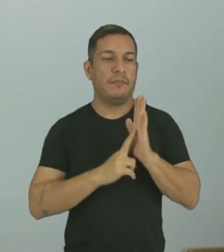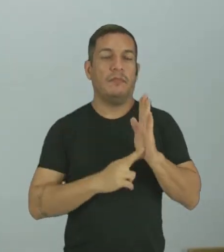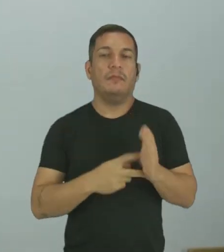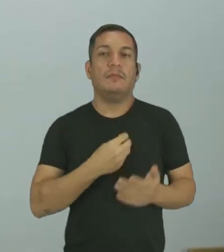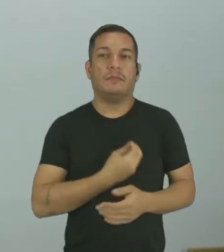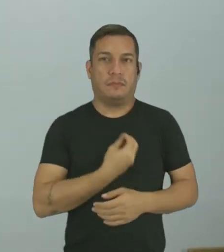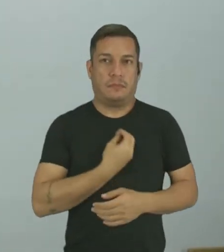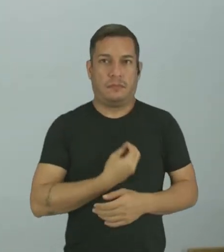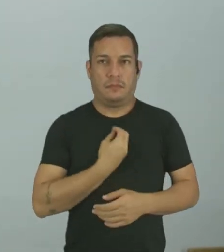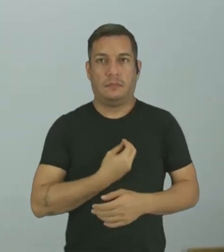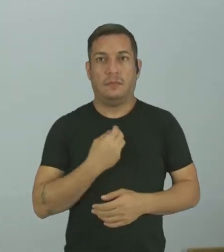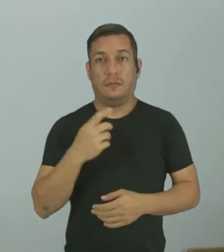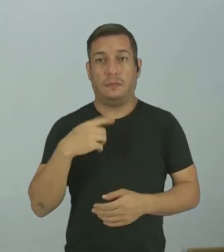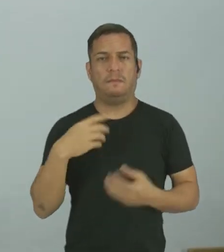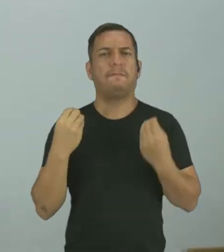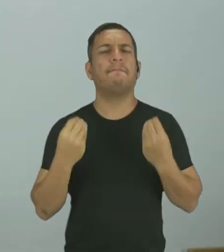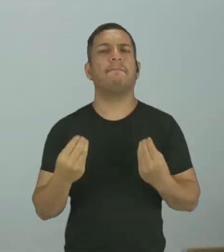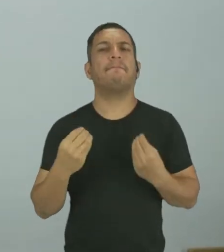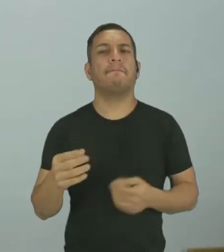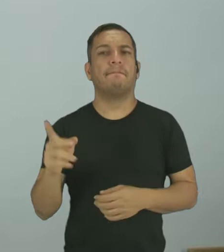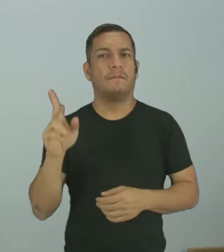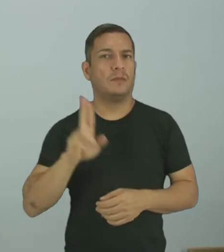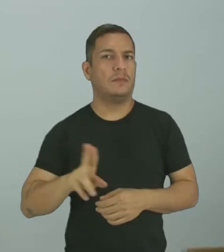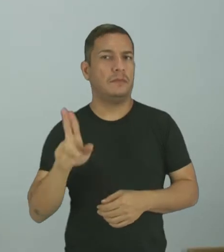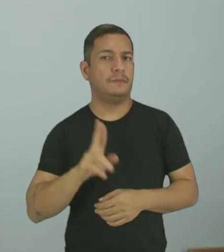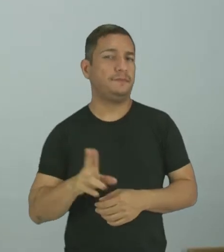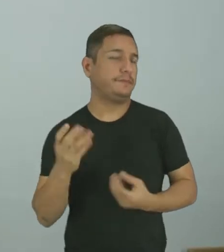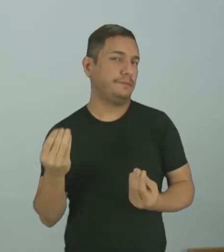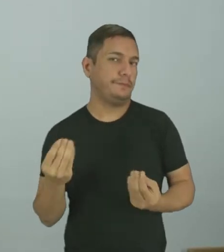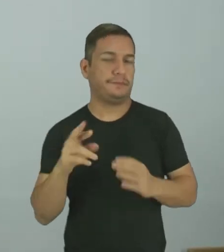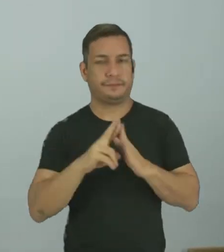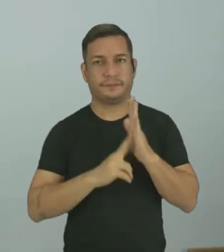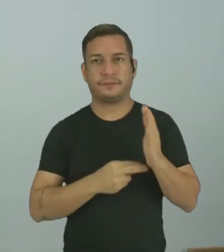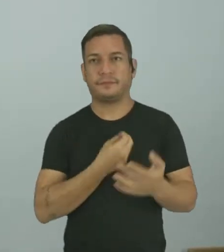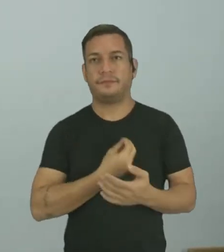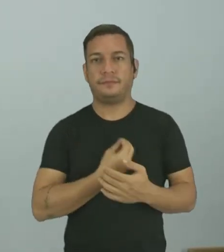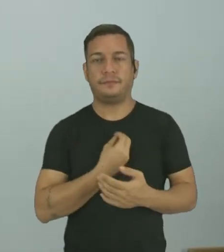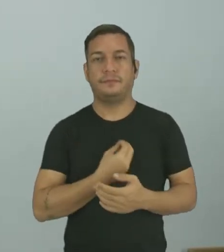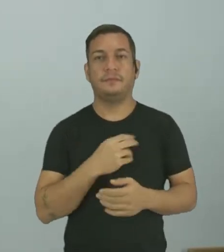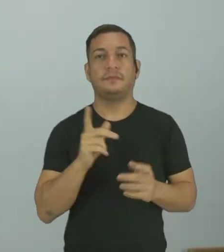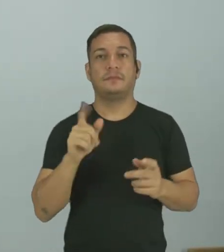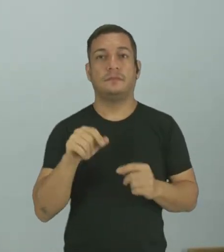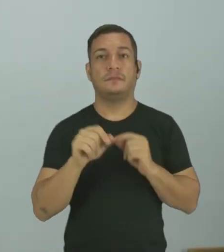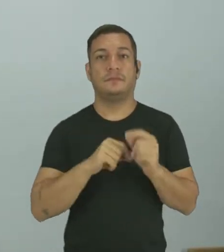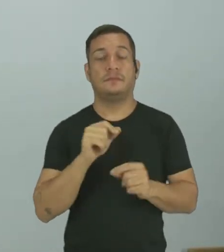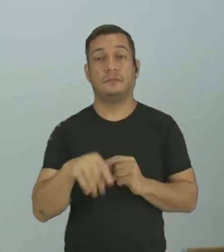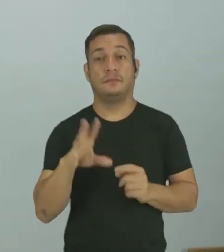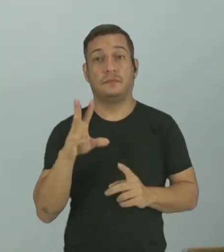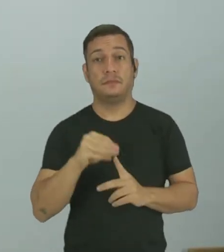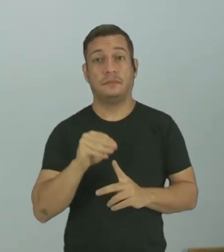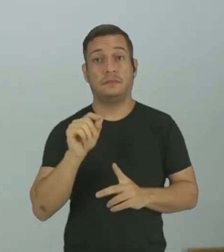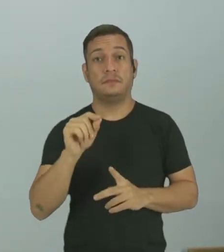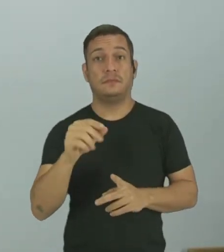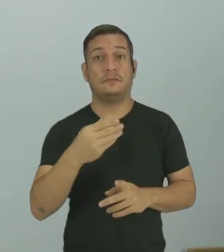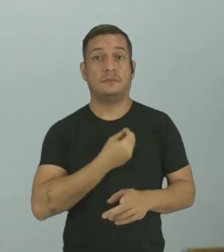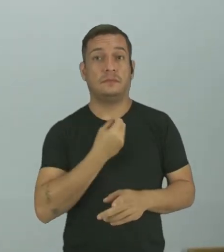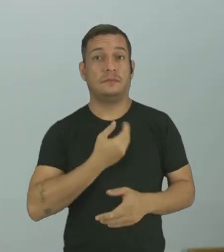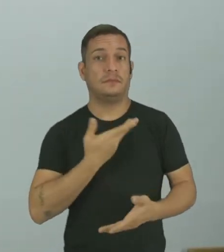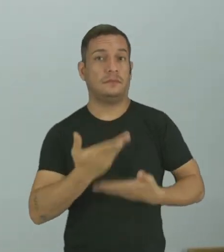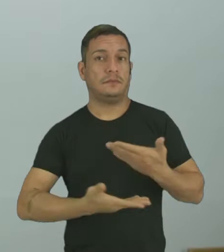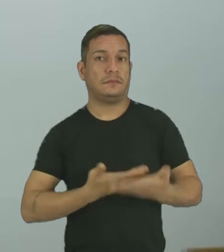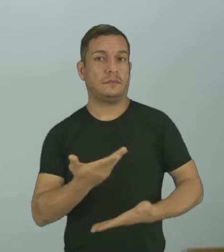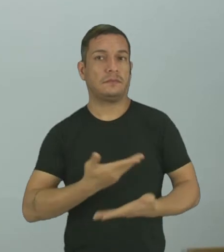convívio? Para que servem essas regras? As regras de convívio servem para tornar a nossa convivência